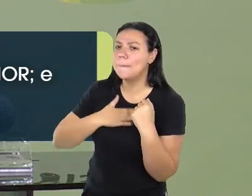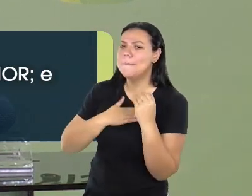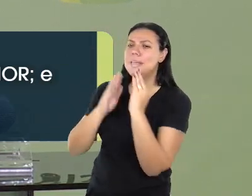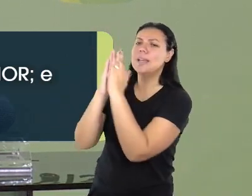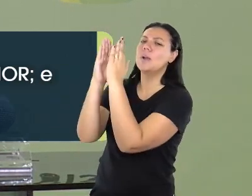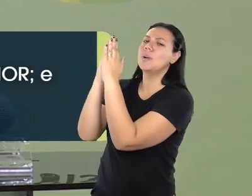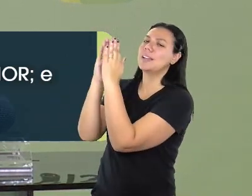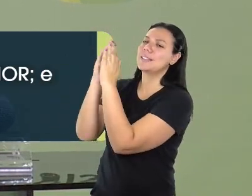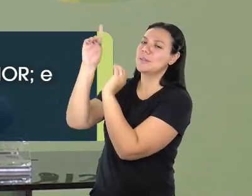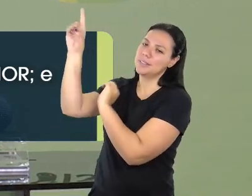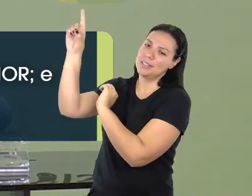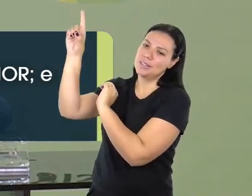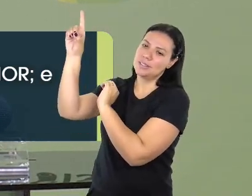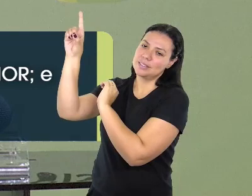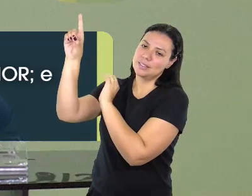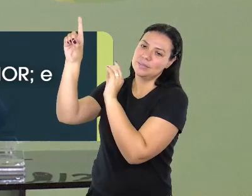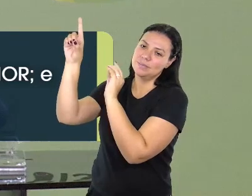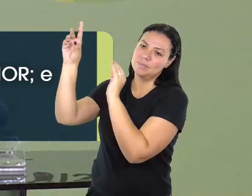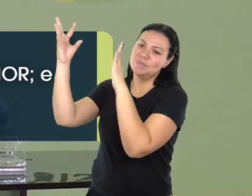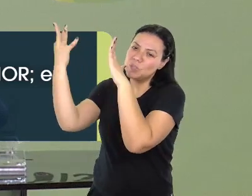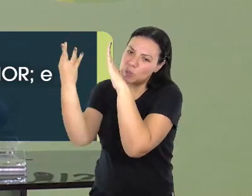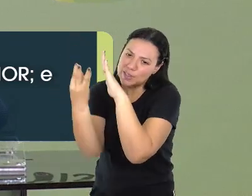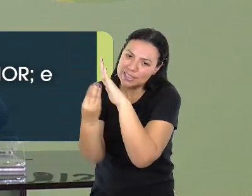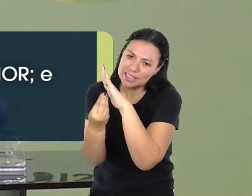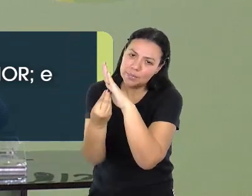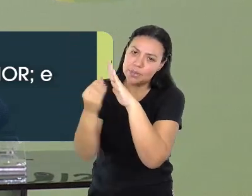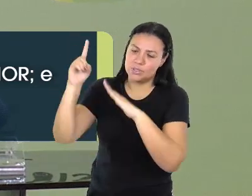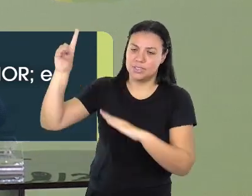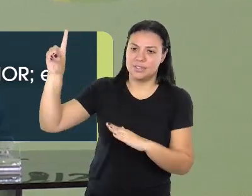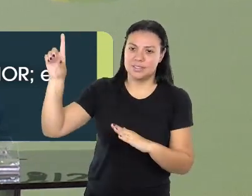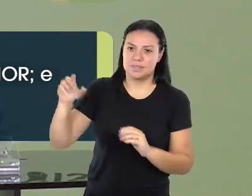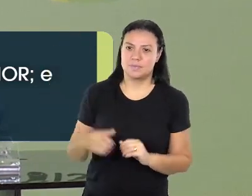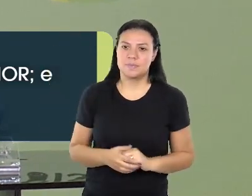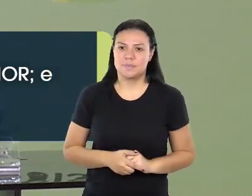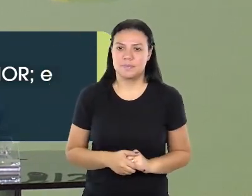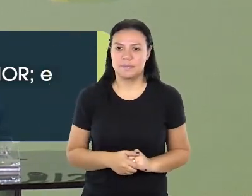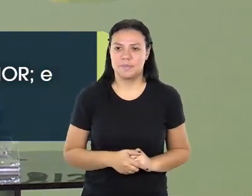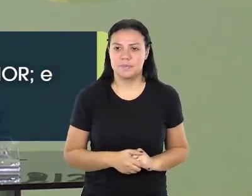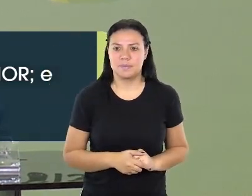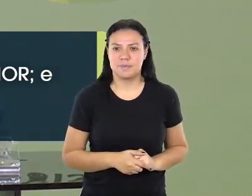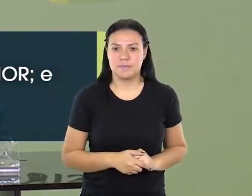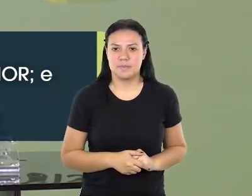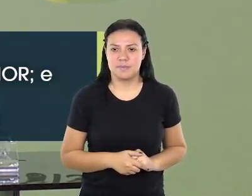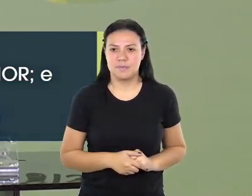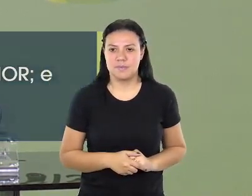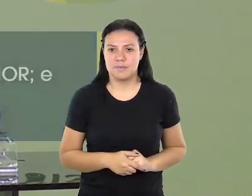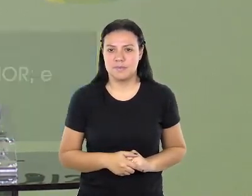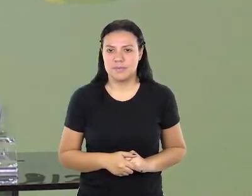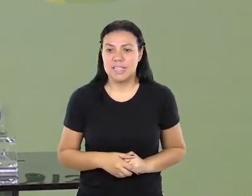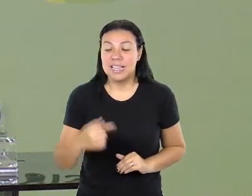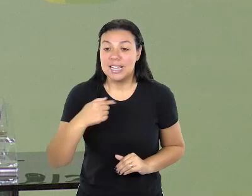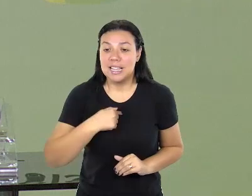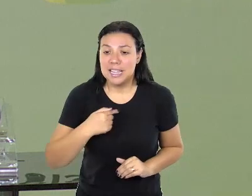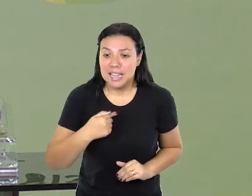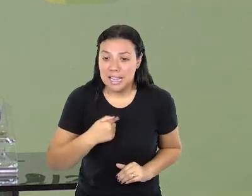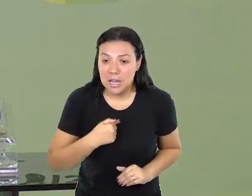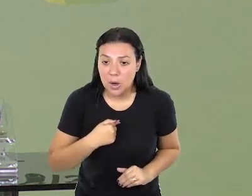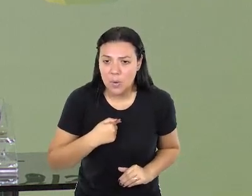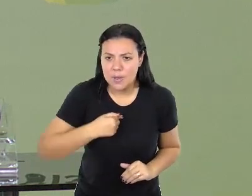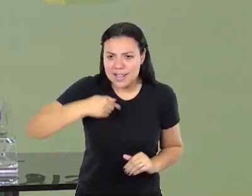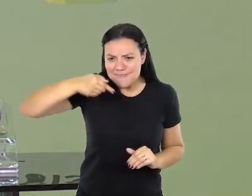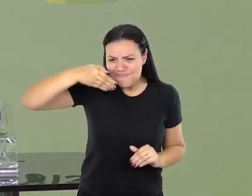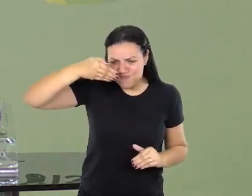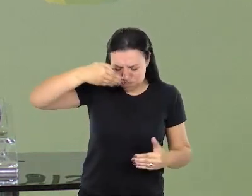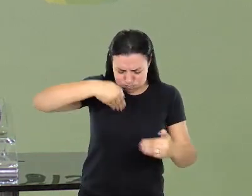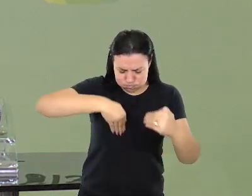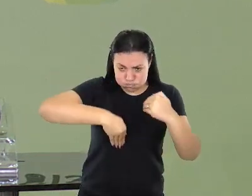oração no seu santo templo. Quando eu estava no ventre do peixe, sabendo que eu ia